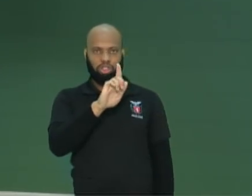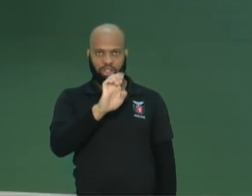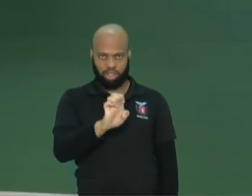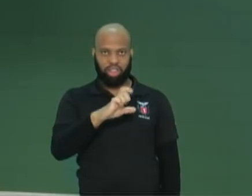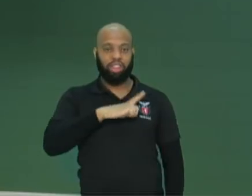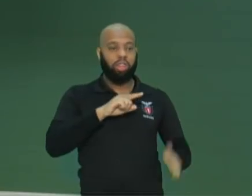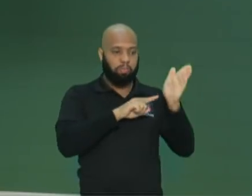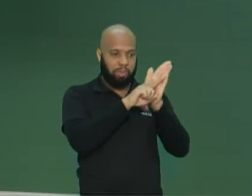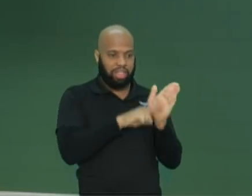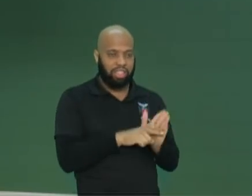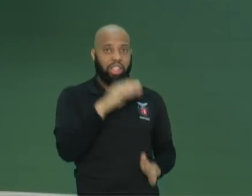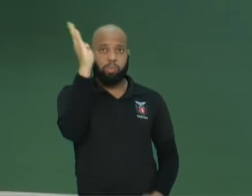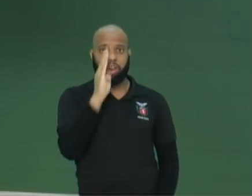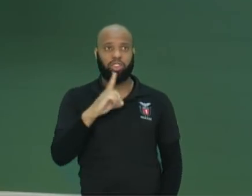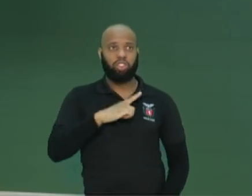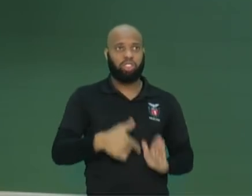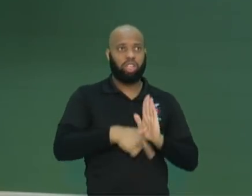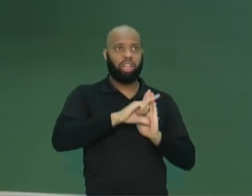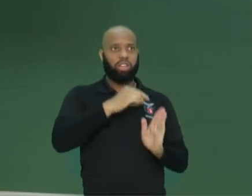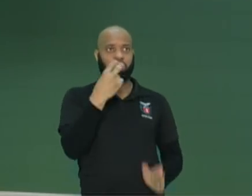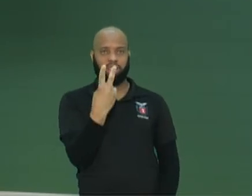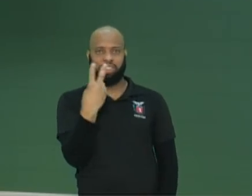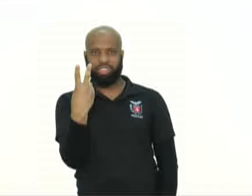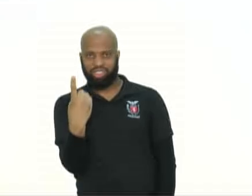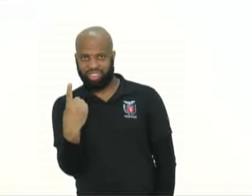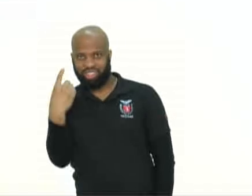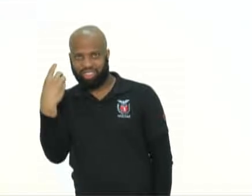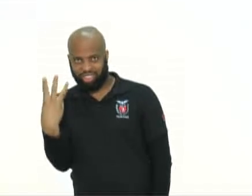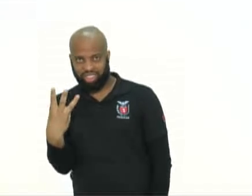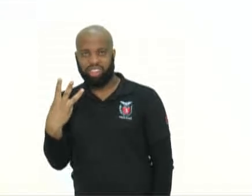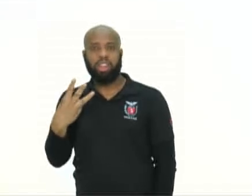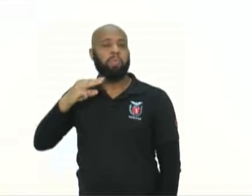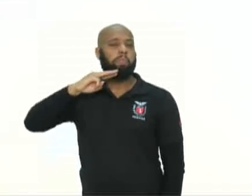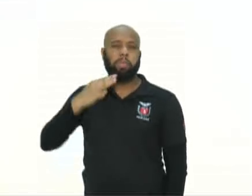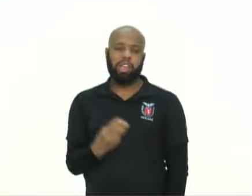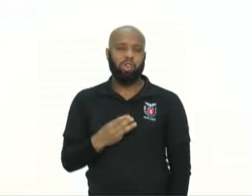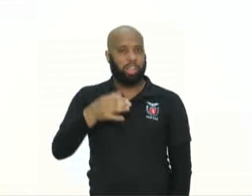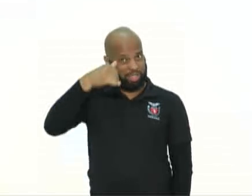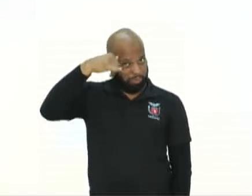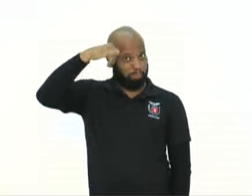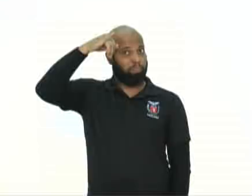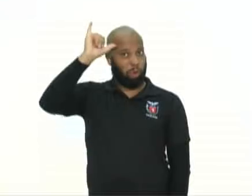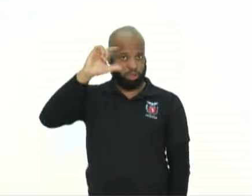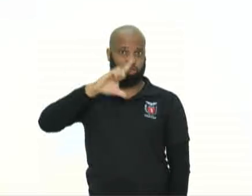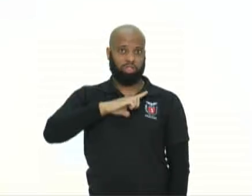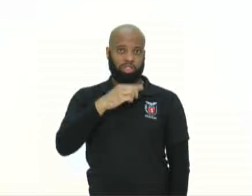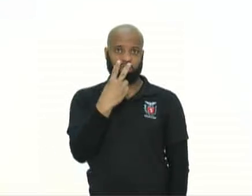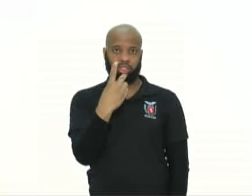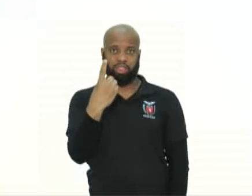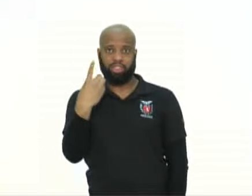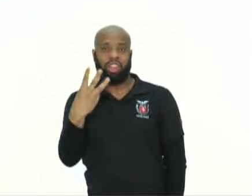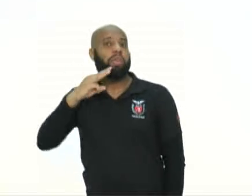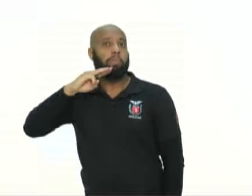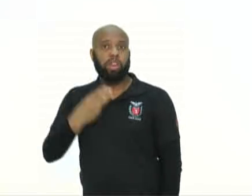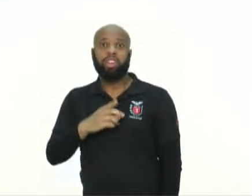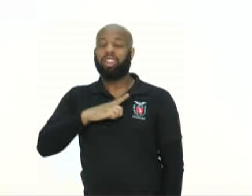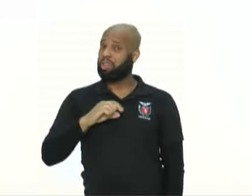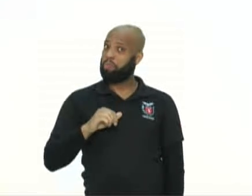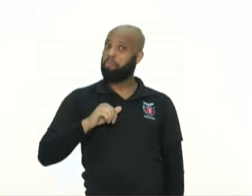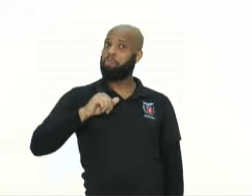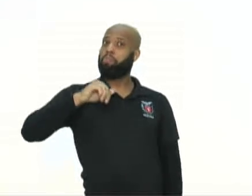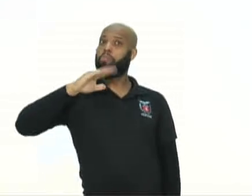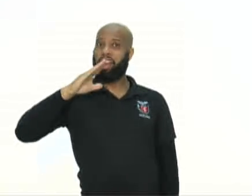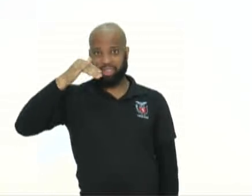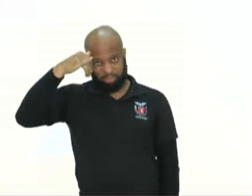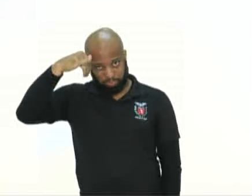o Brasil tinha lá 213 milhões de cabeças de gado, ou seja, tem mais cabeças de gado